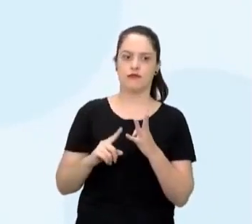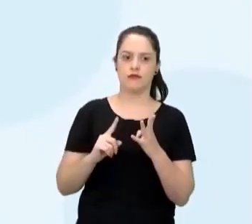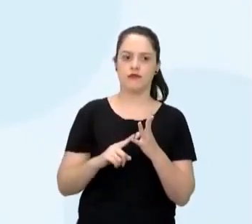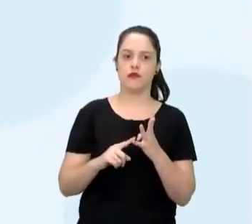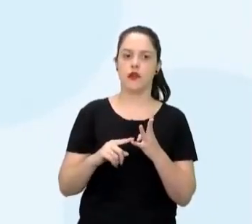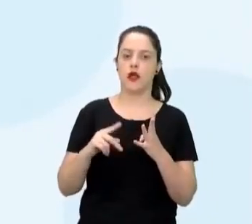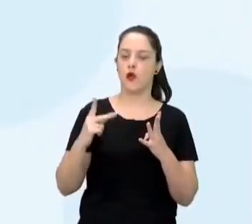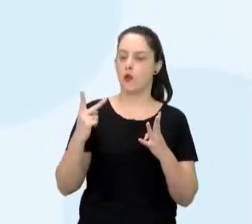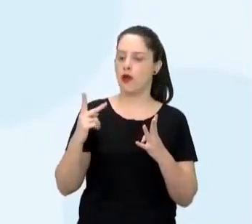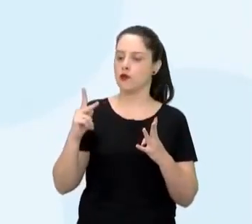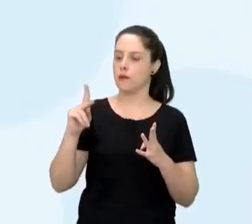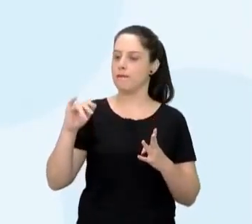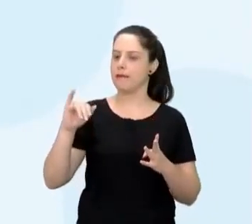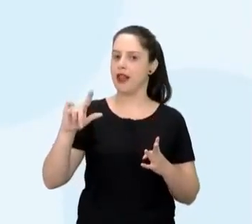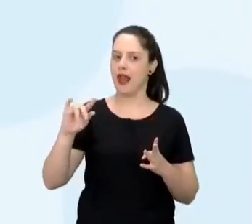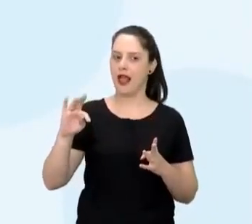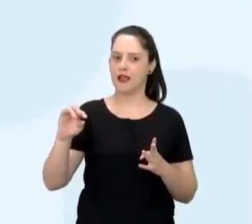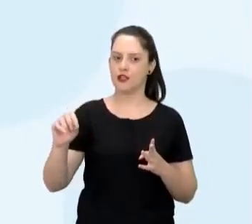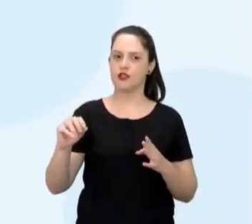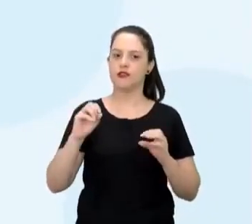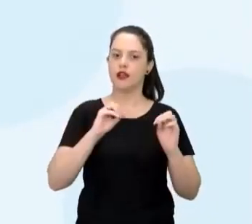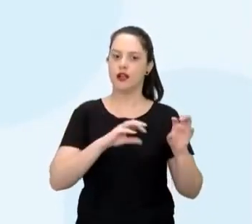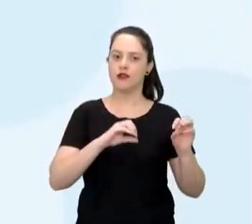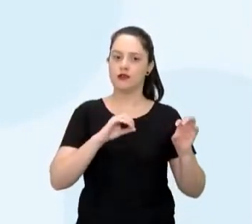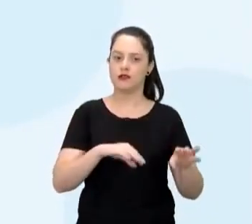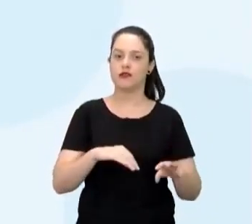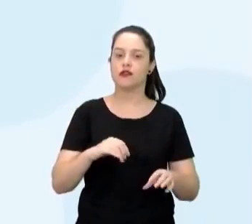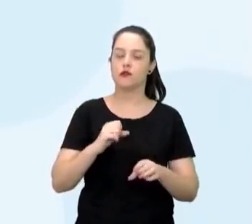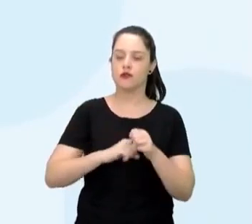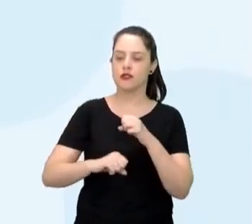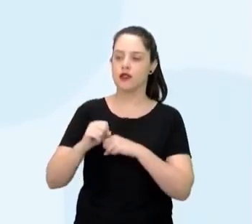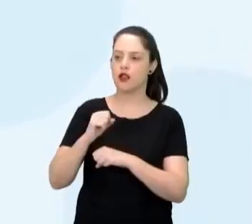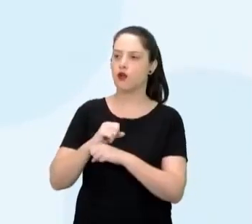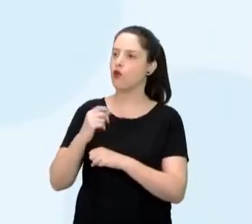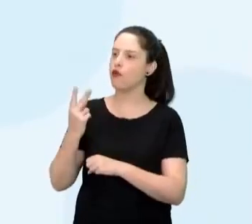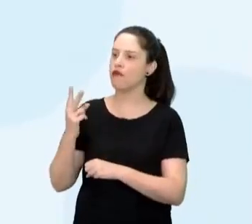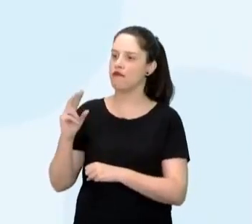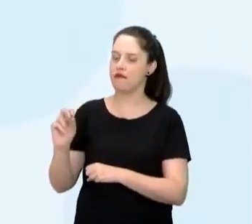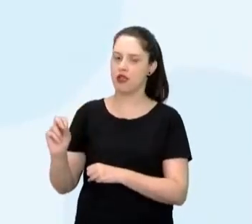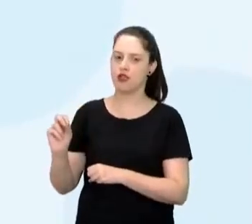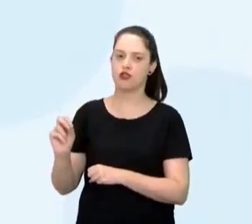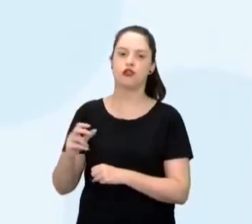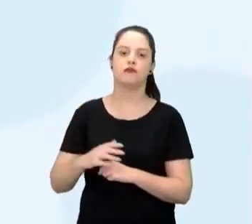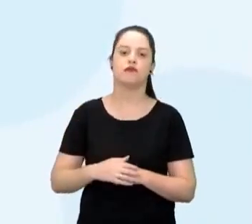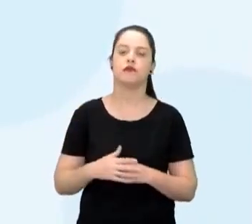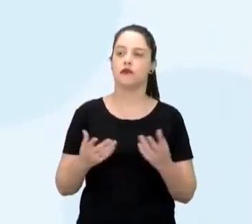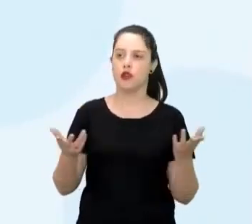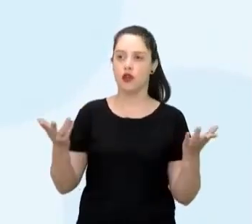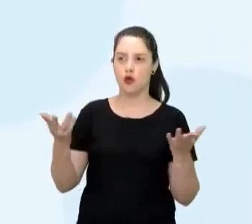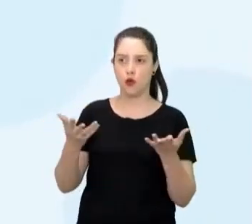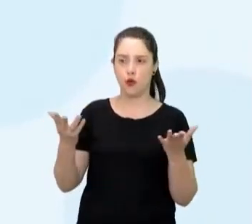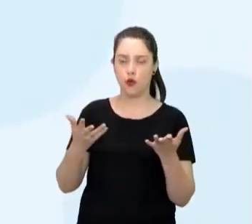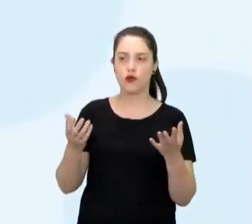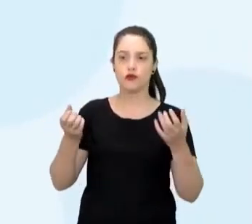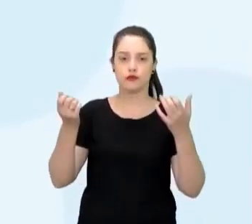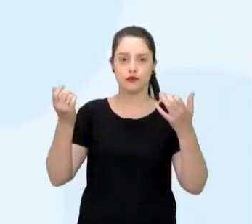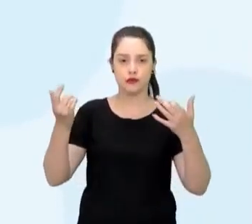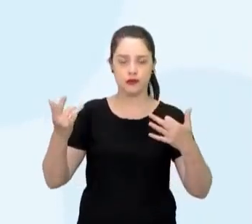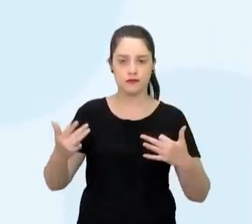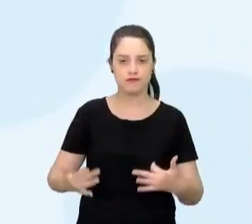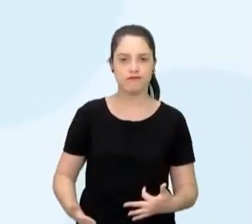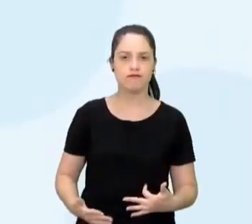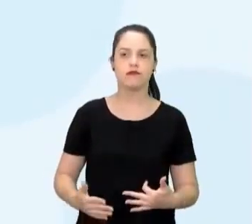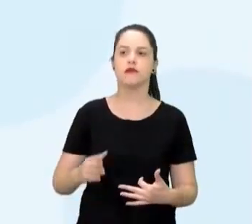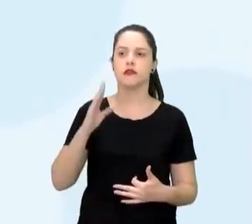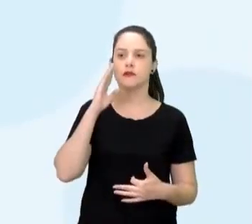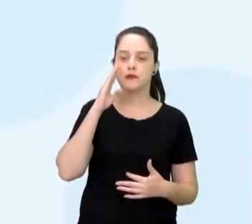os 4 pilares da educação do século XXI, certo? Hoje a gente vai tratar exclusivamente